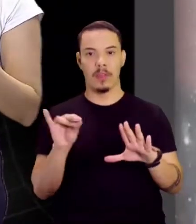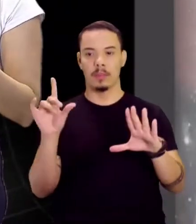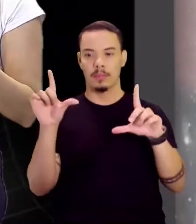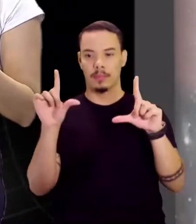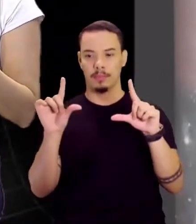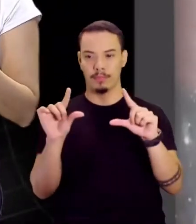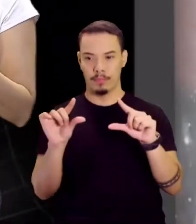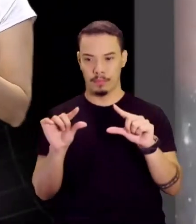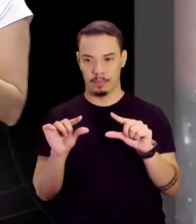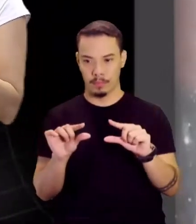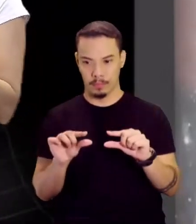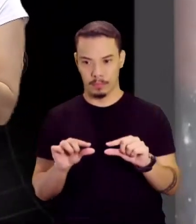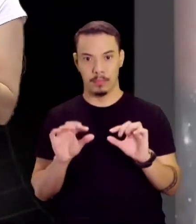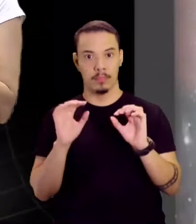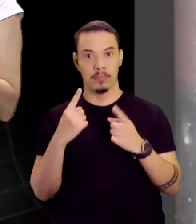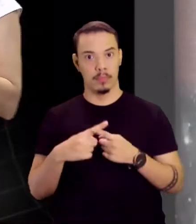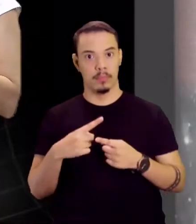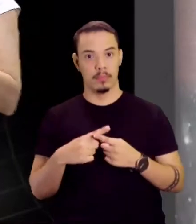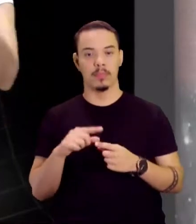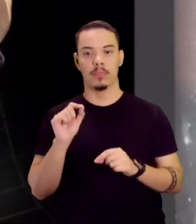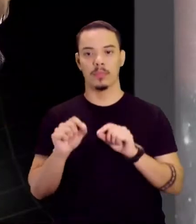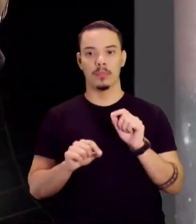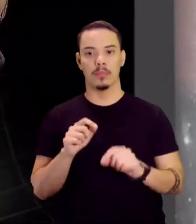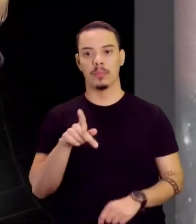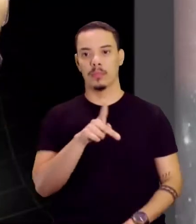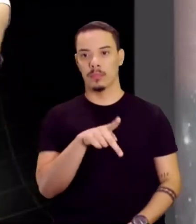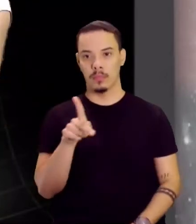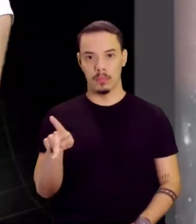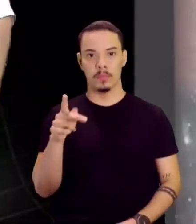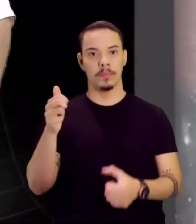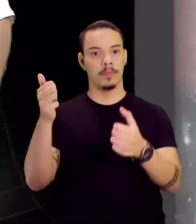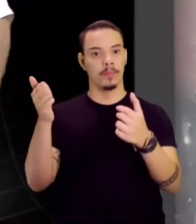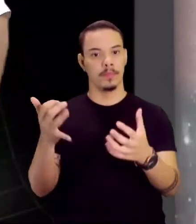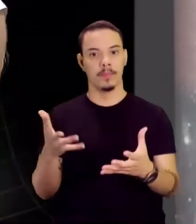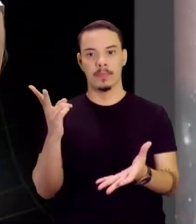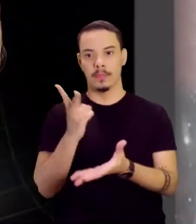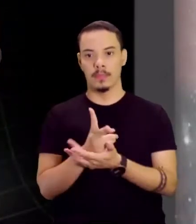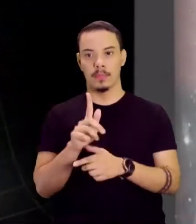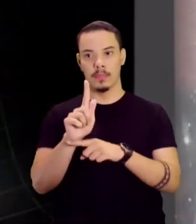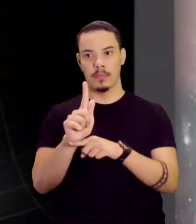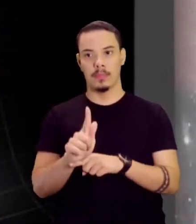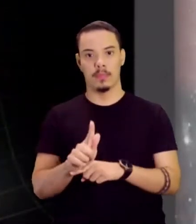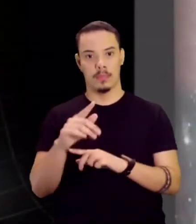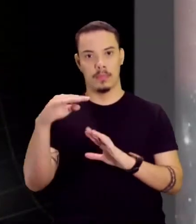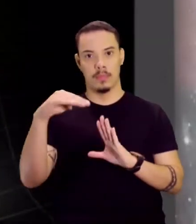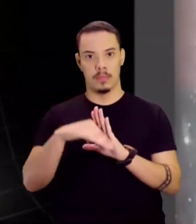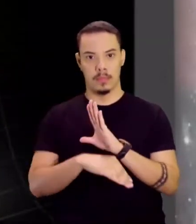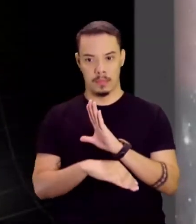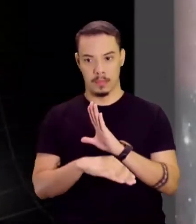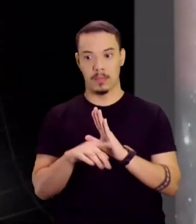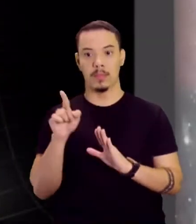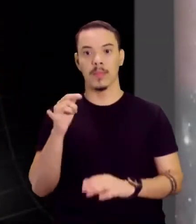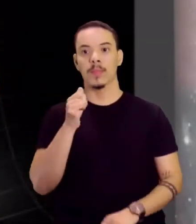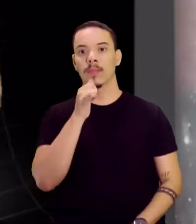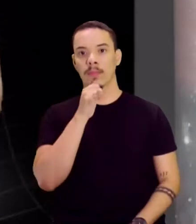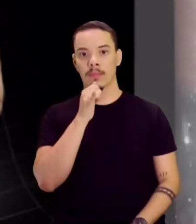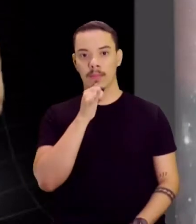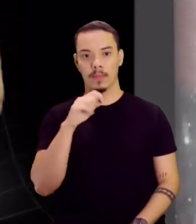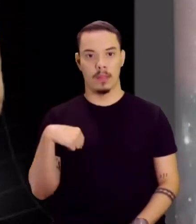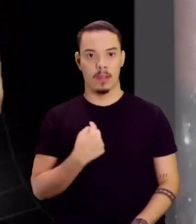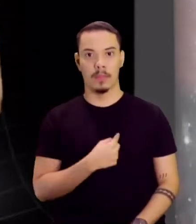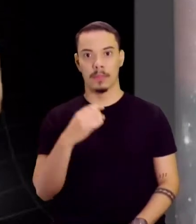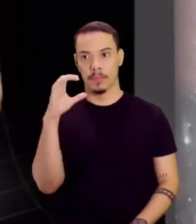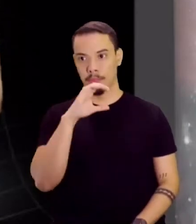seja, ele está desacelerando, porque, como o professor Décio falou, ó, gravidade sempre para baixo, né? Nesse caso, a nossa aceleração